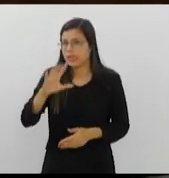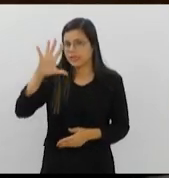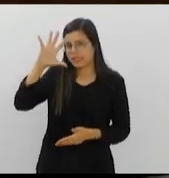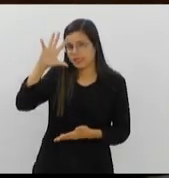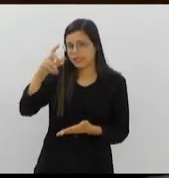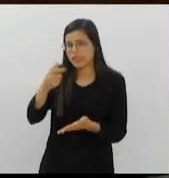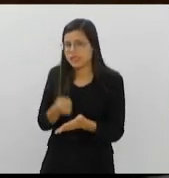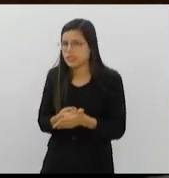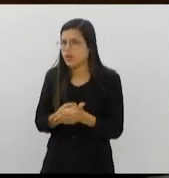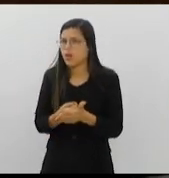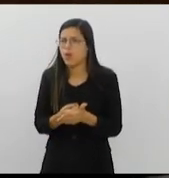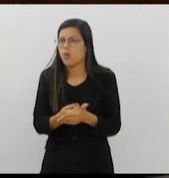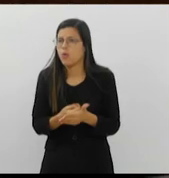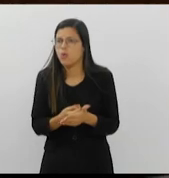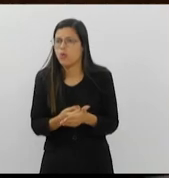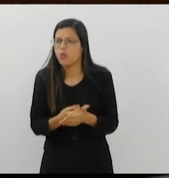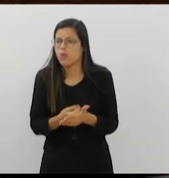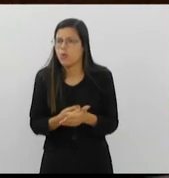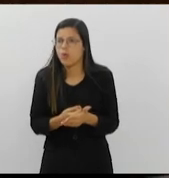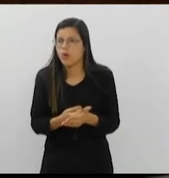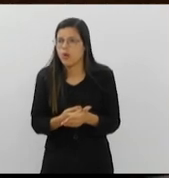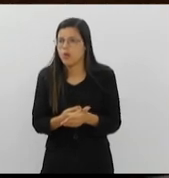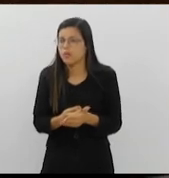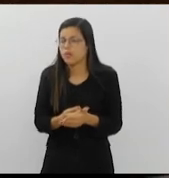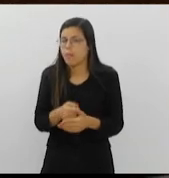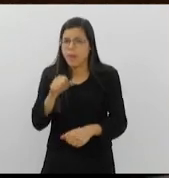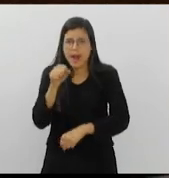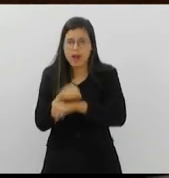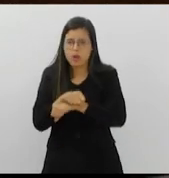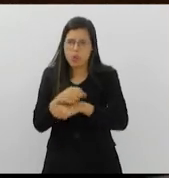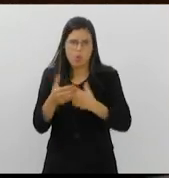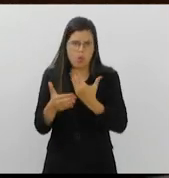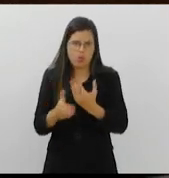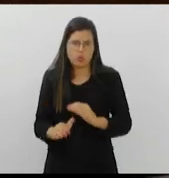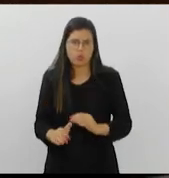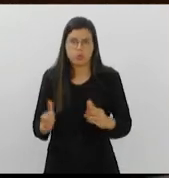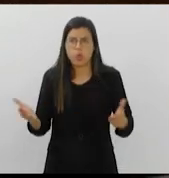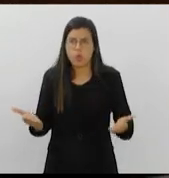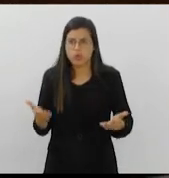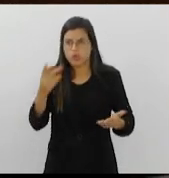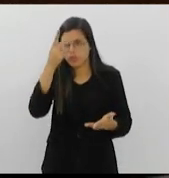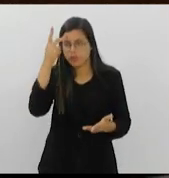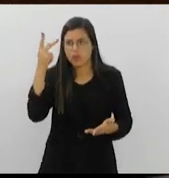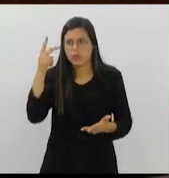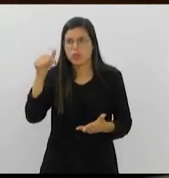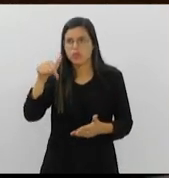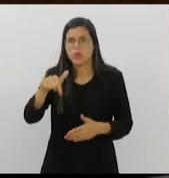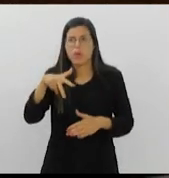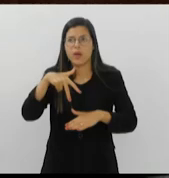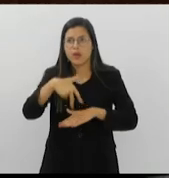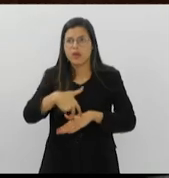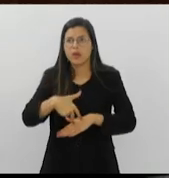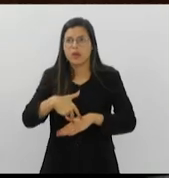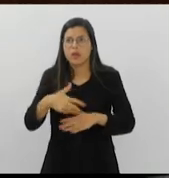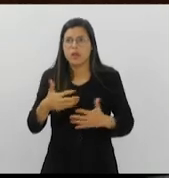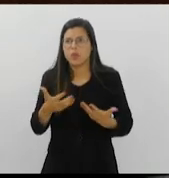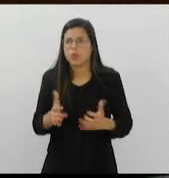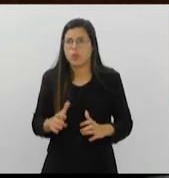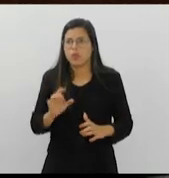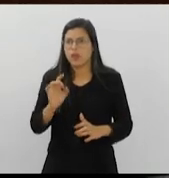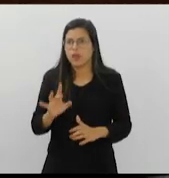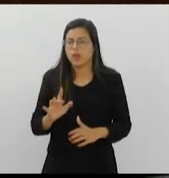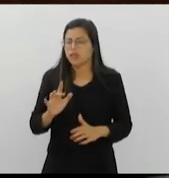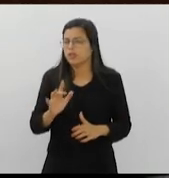negadas a possibilidade de continuar o certame. Hoje, quem está aqui não reivindica a cadeira na Polícia Militar. E para todos